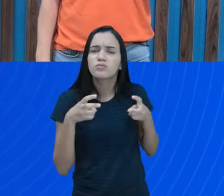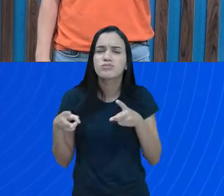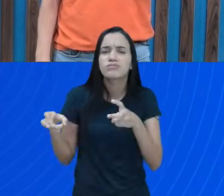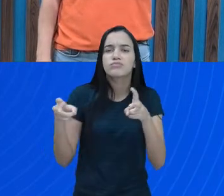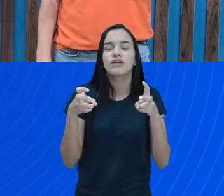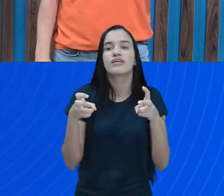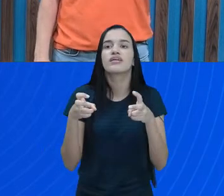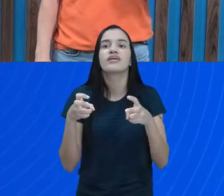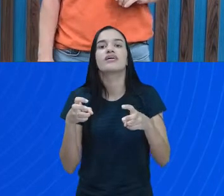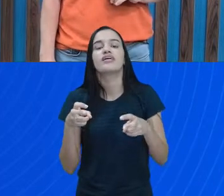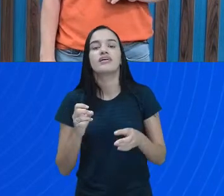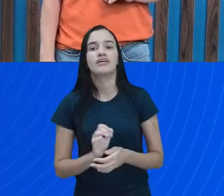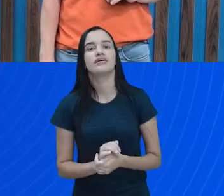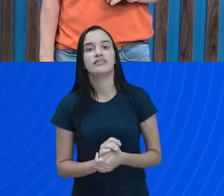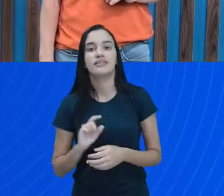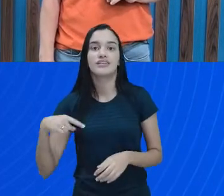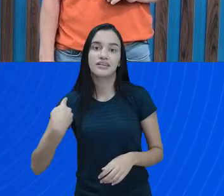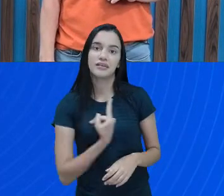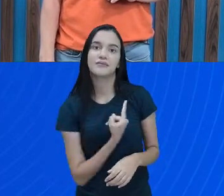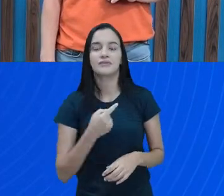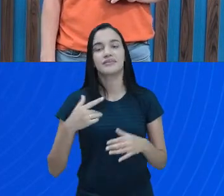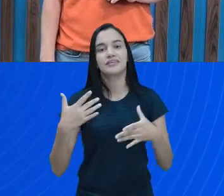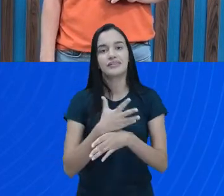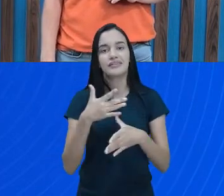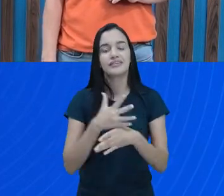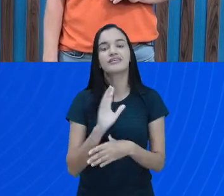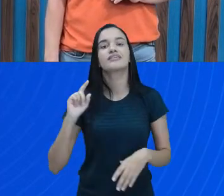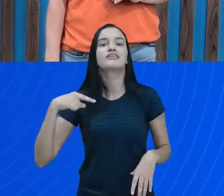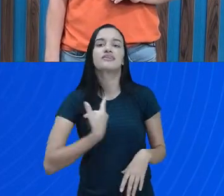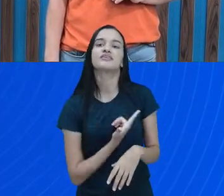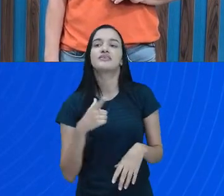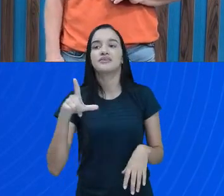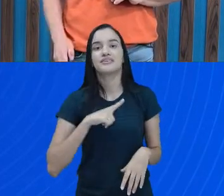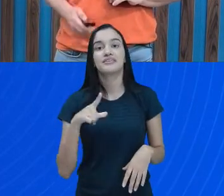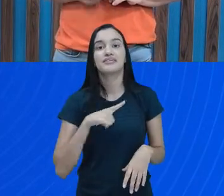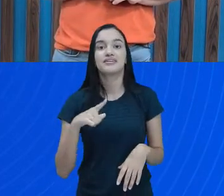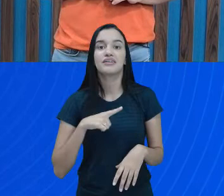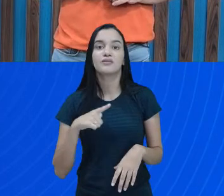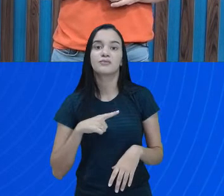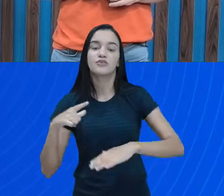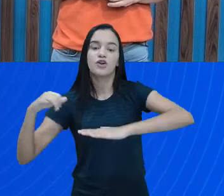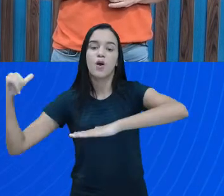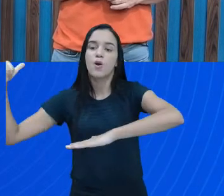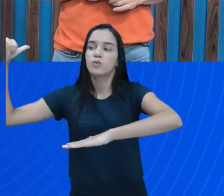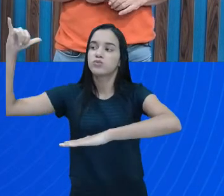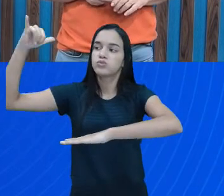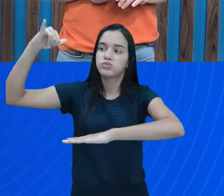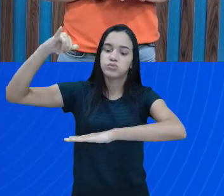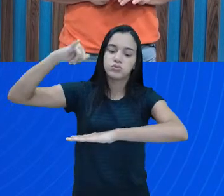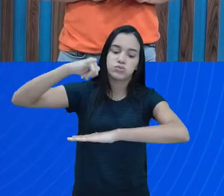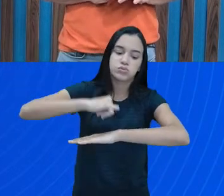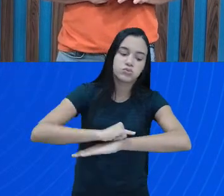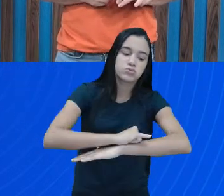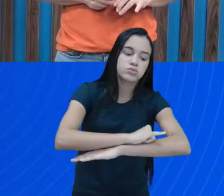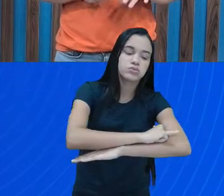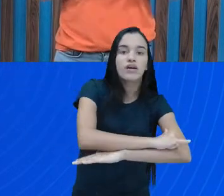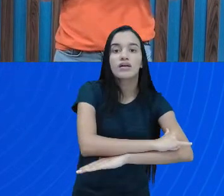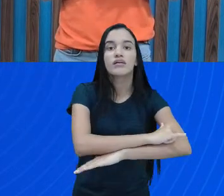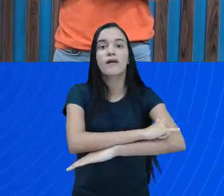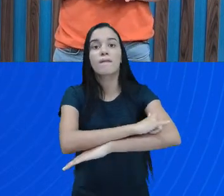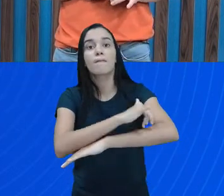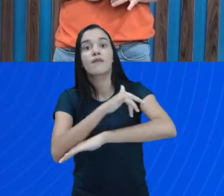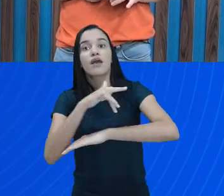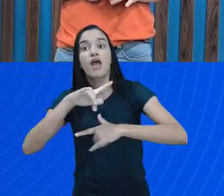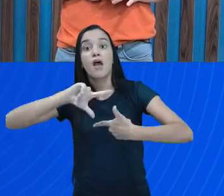Na paisagem da nossa cidade. Nós também temos aí, ó, o aeroporto. E um detalhe, viu? O nosso aeroporto é um dos